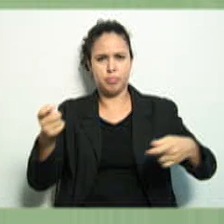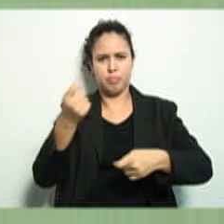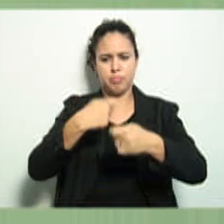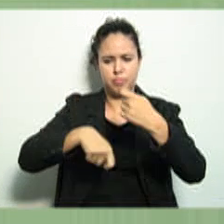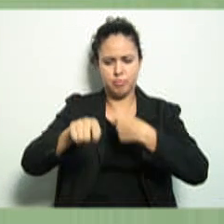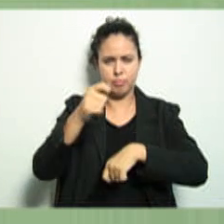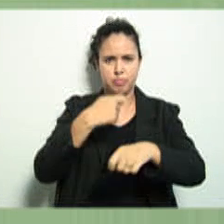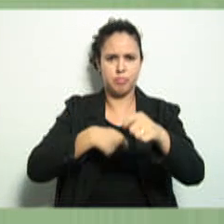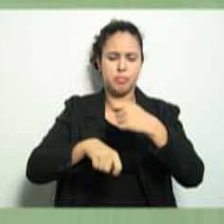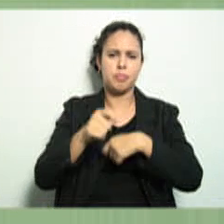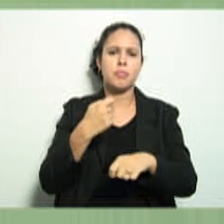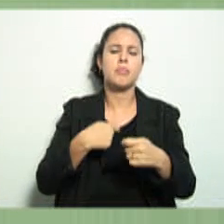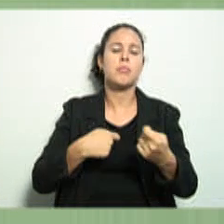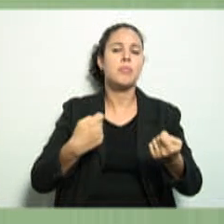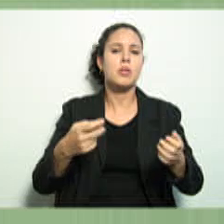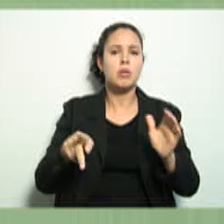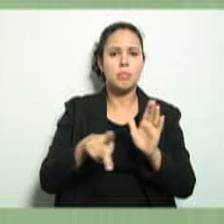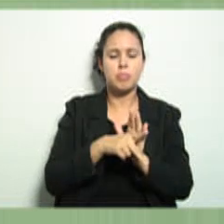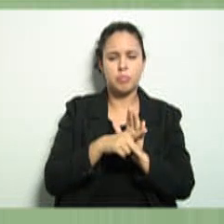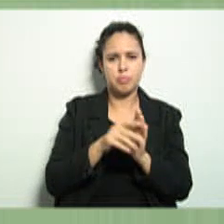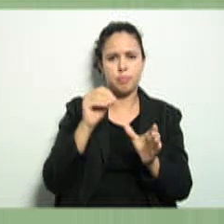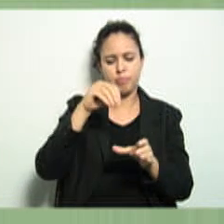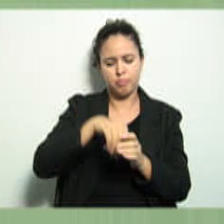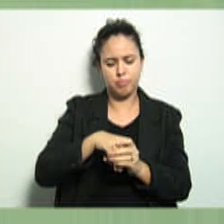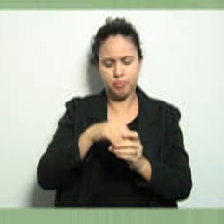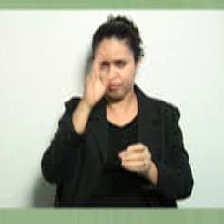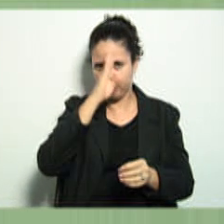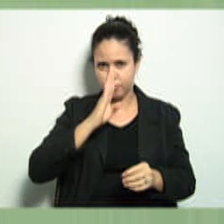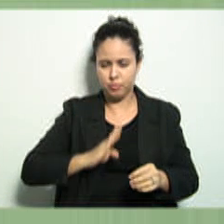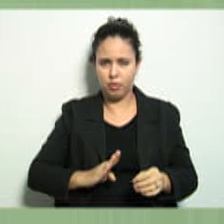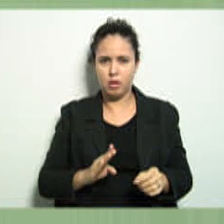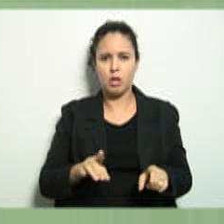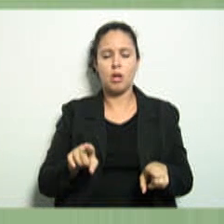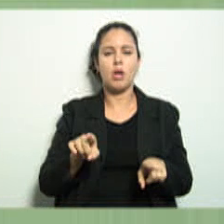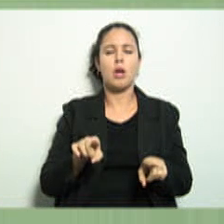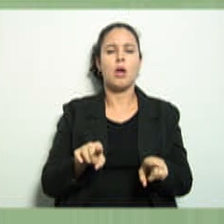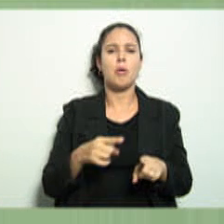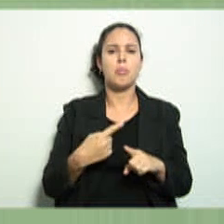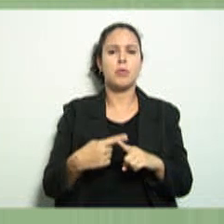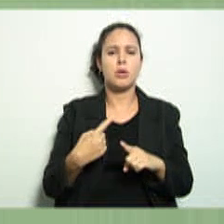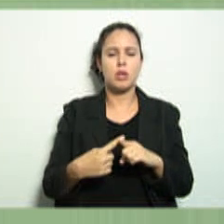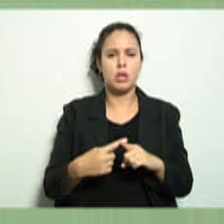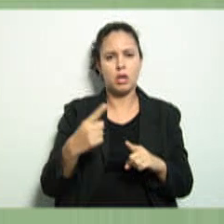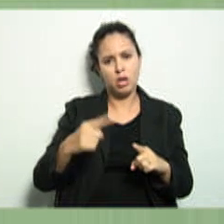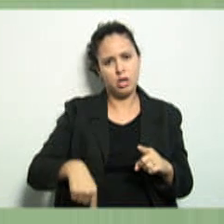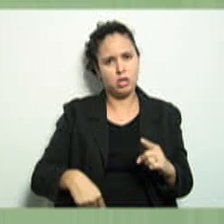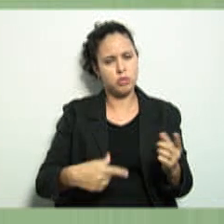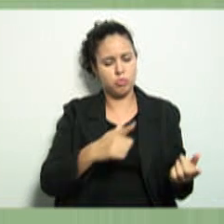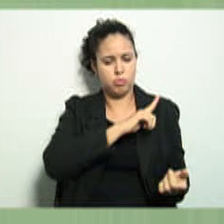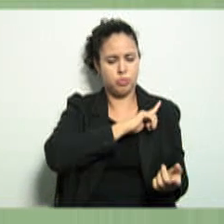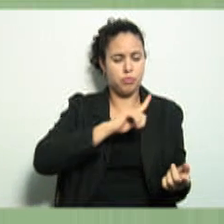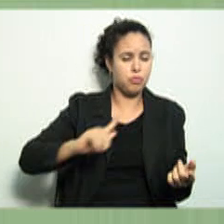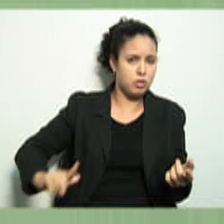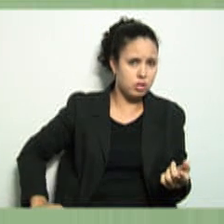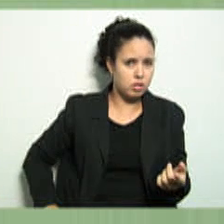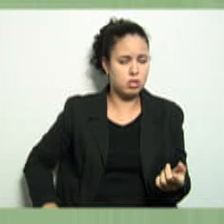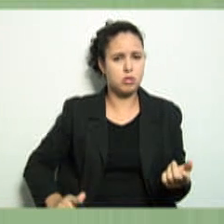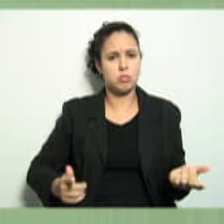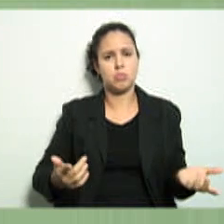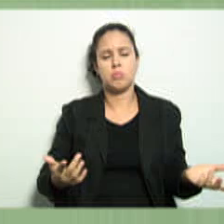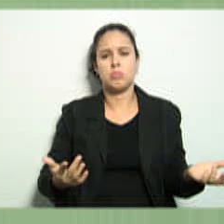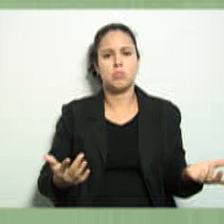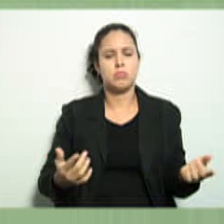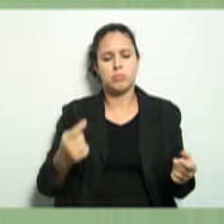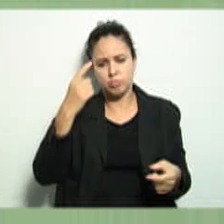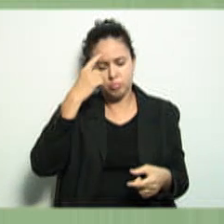grandes investimentos por conta do poder público, por conta do Estado, para